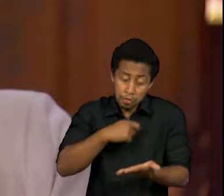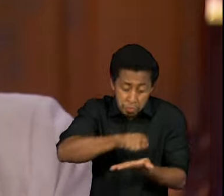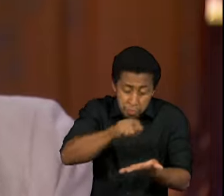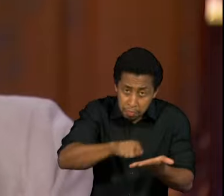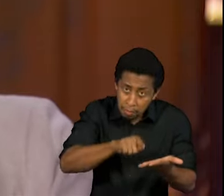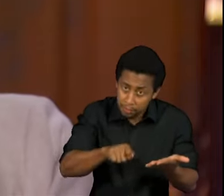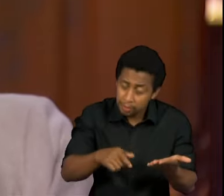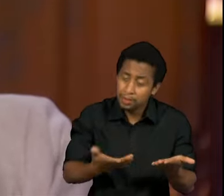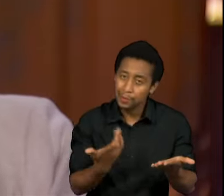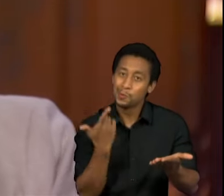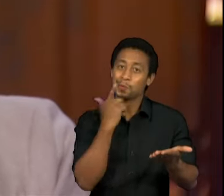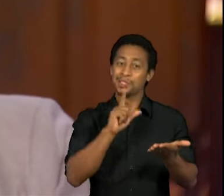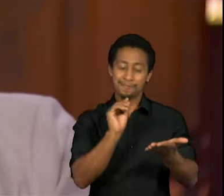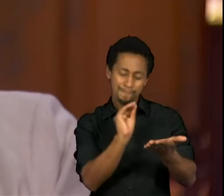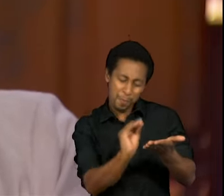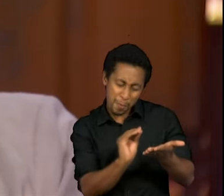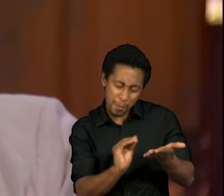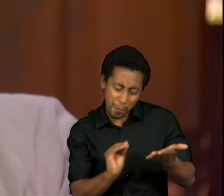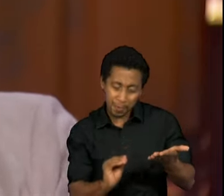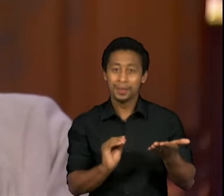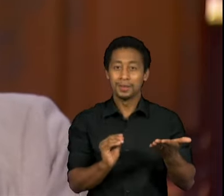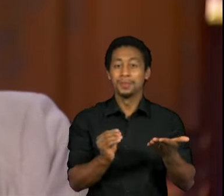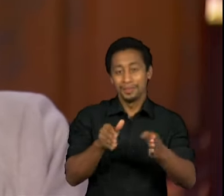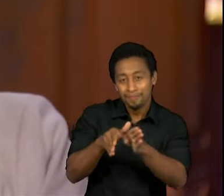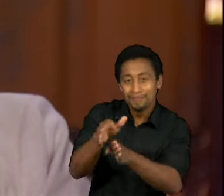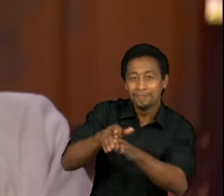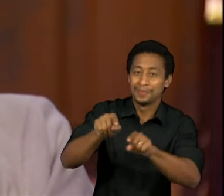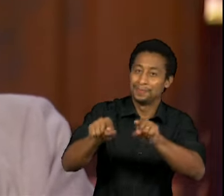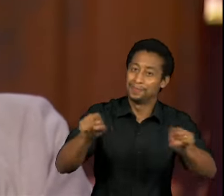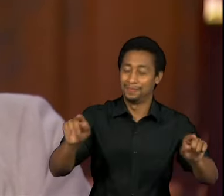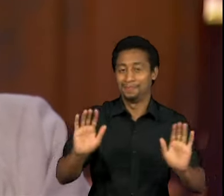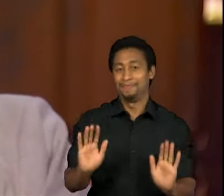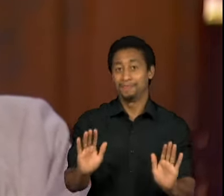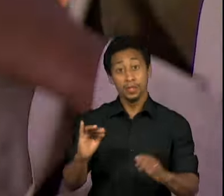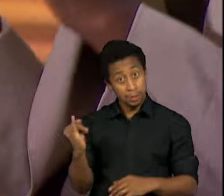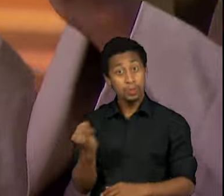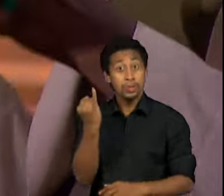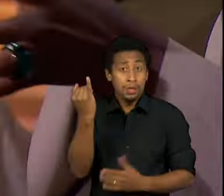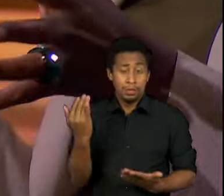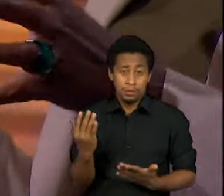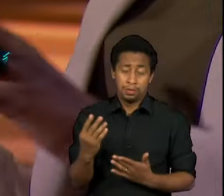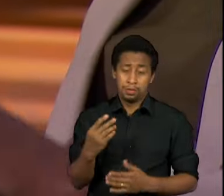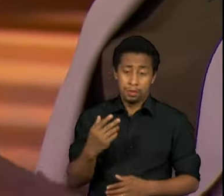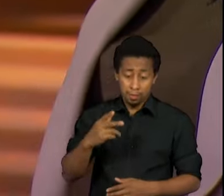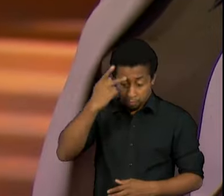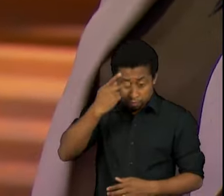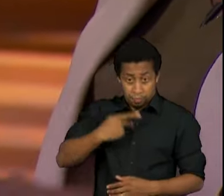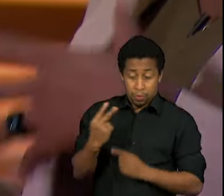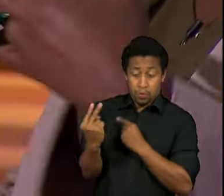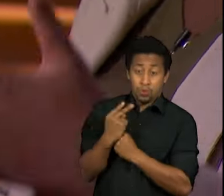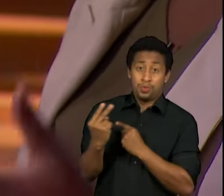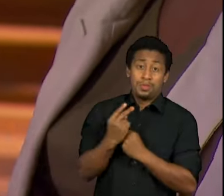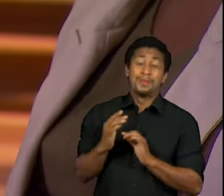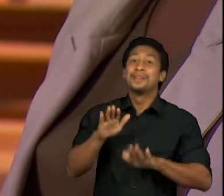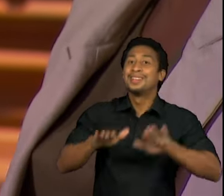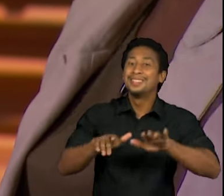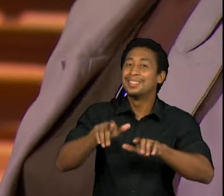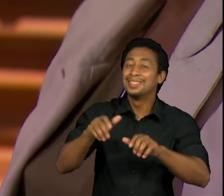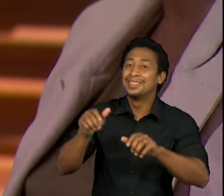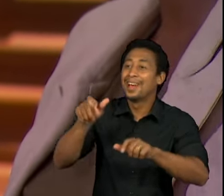hoje inclusive de mulheres que vieram mais um ralas também é cuidar da gente porque as pessoas esperam que a gente esteja sempre à